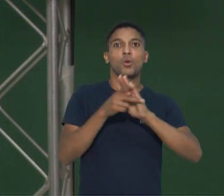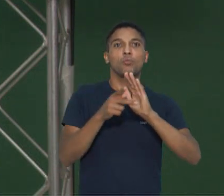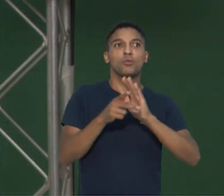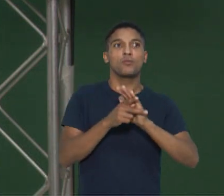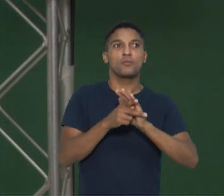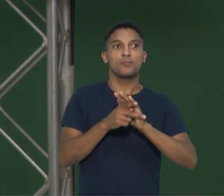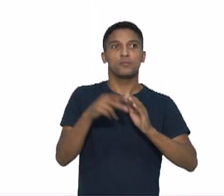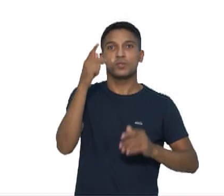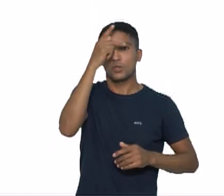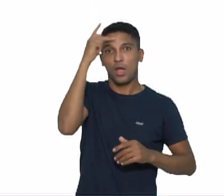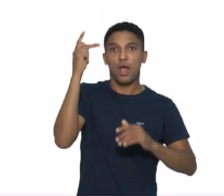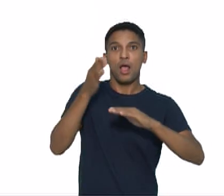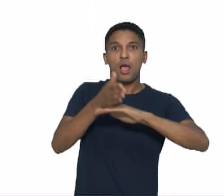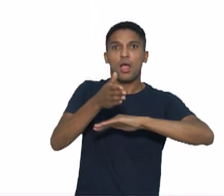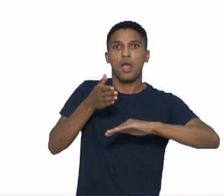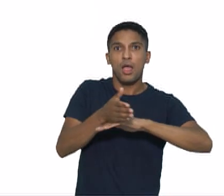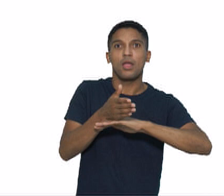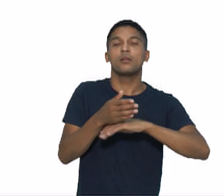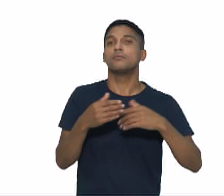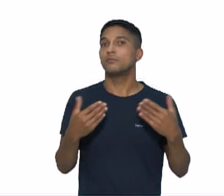gente confere.